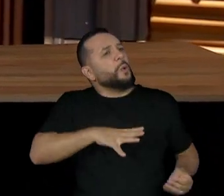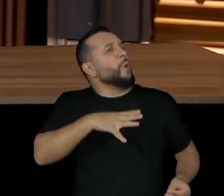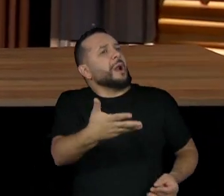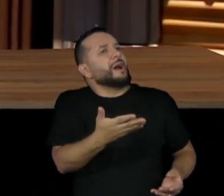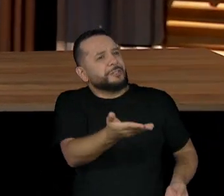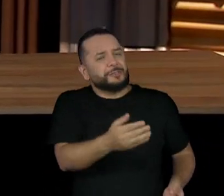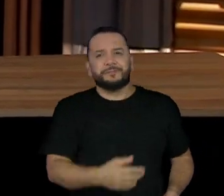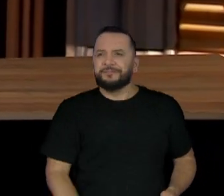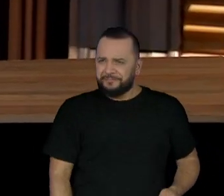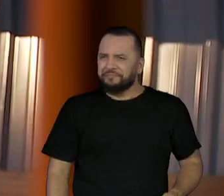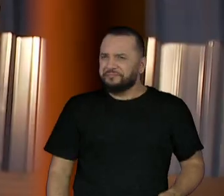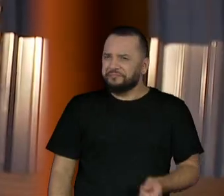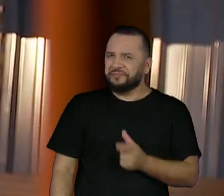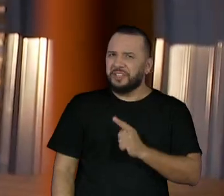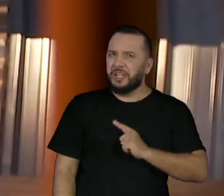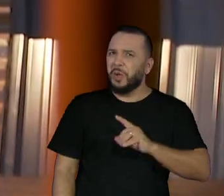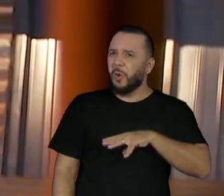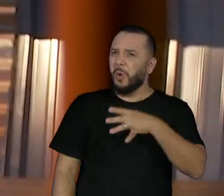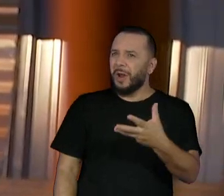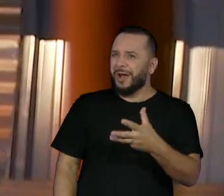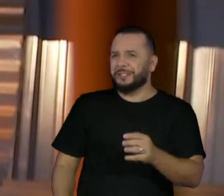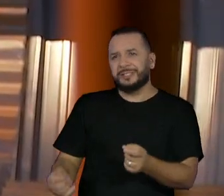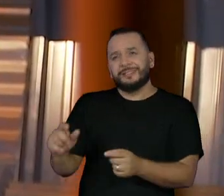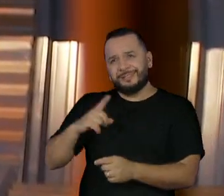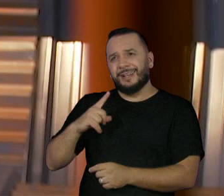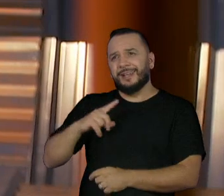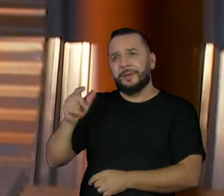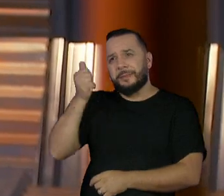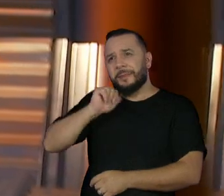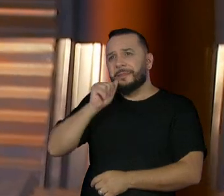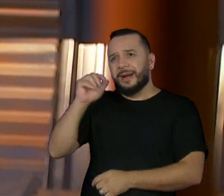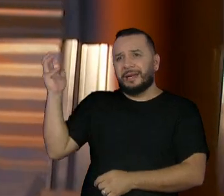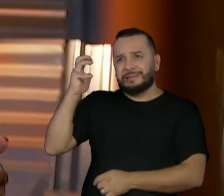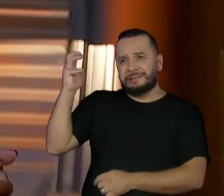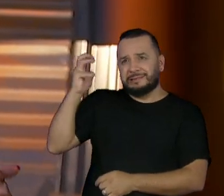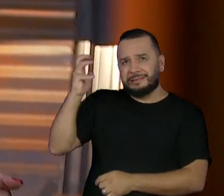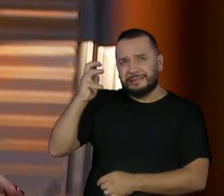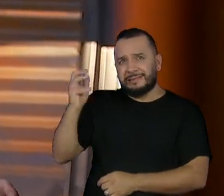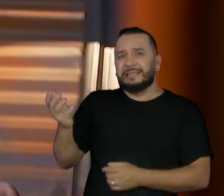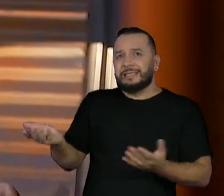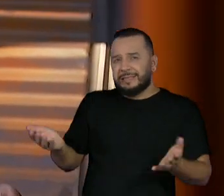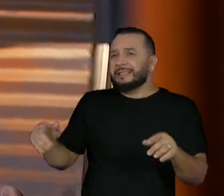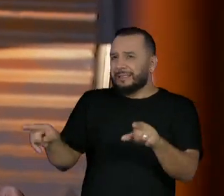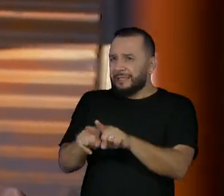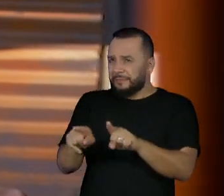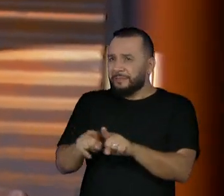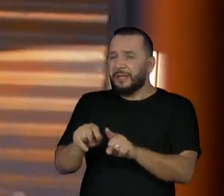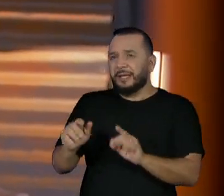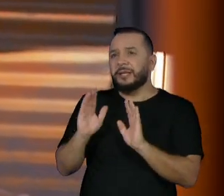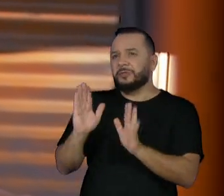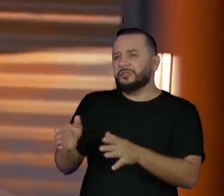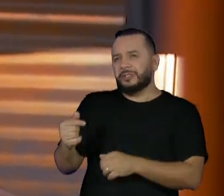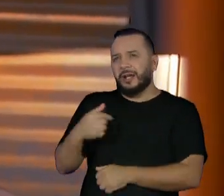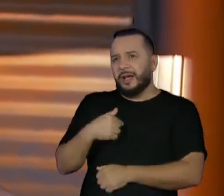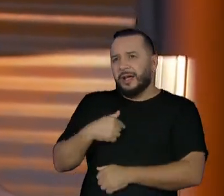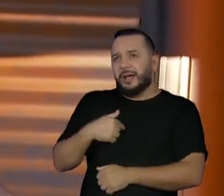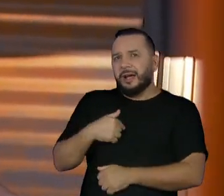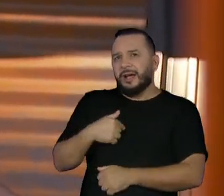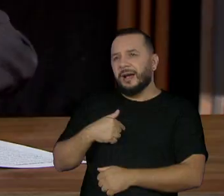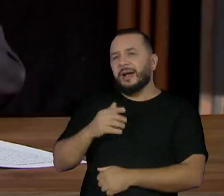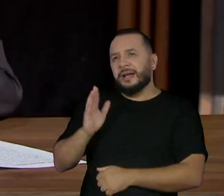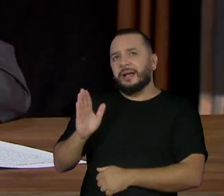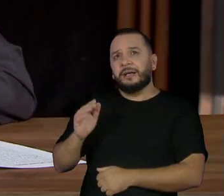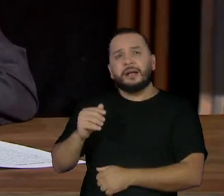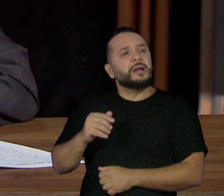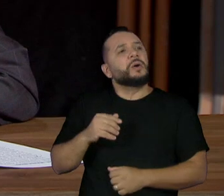Eu tenho essa fortaleza em casa que é a minha mãe, mas eu sou filha de Ansan e Oxóssi, né? Qual é a